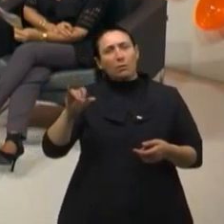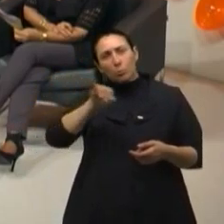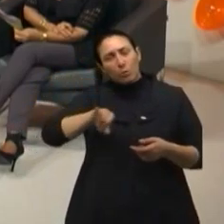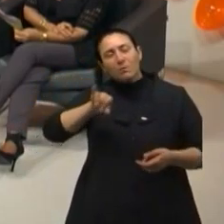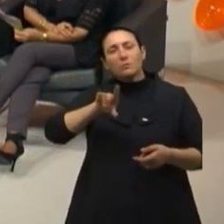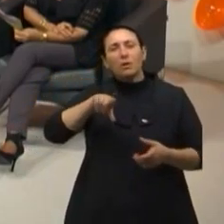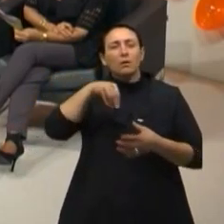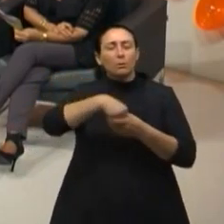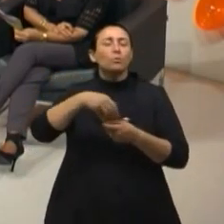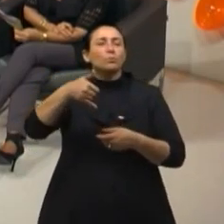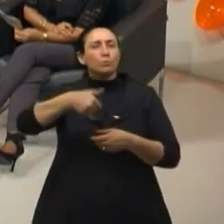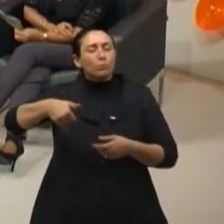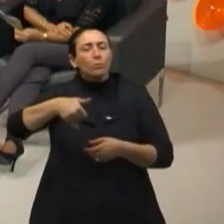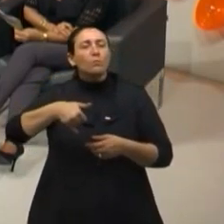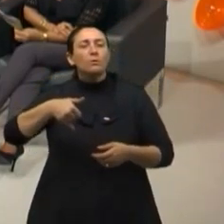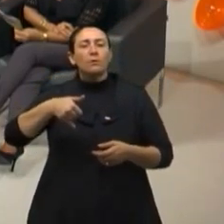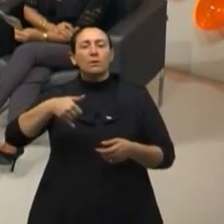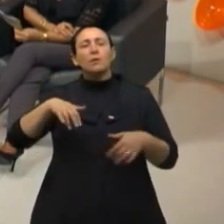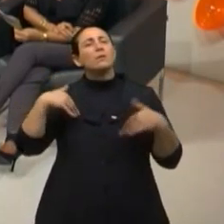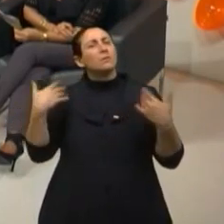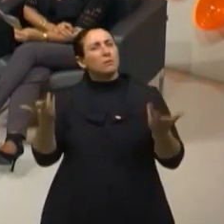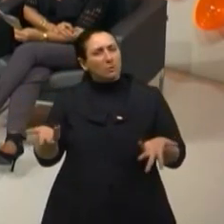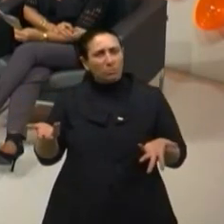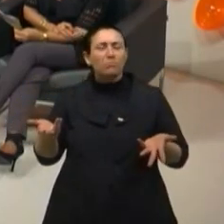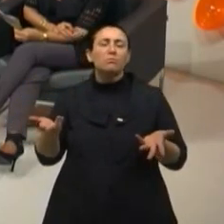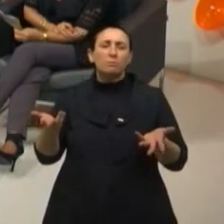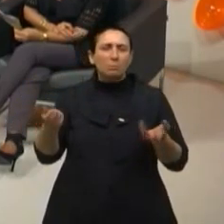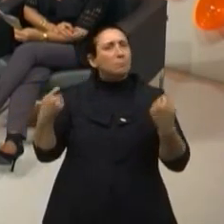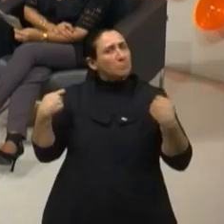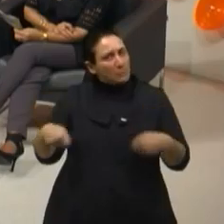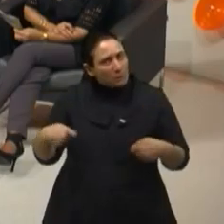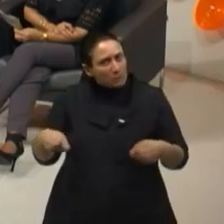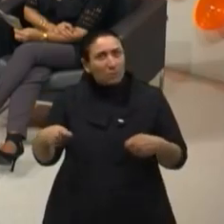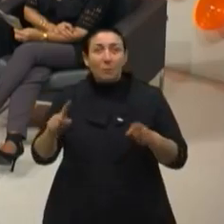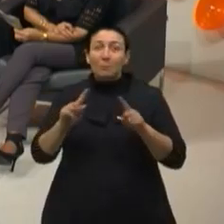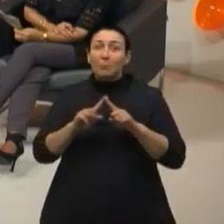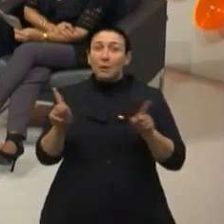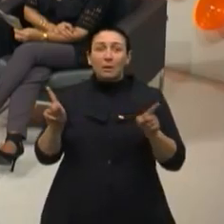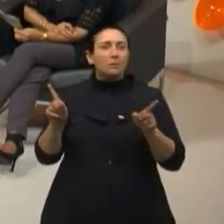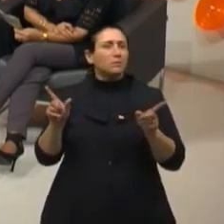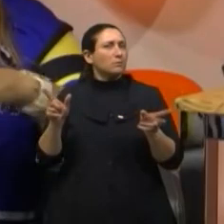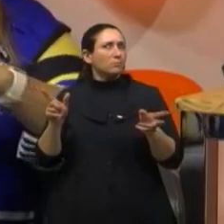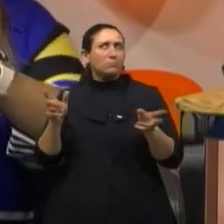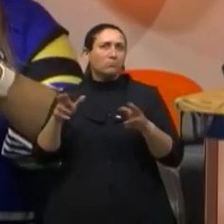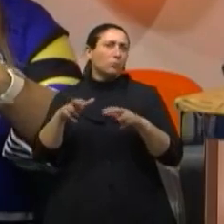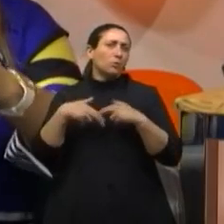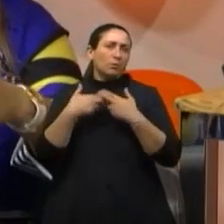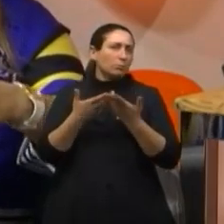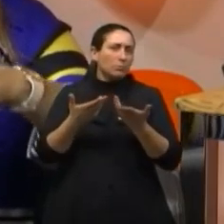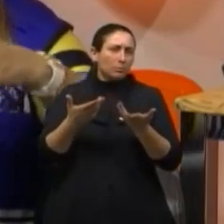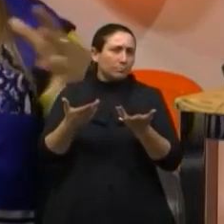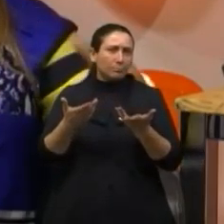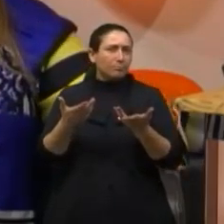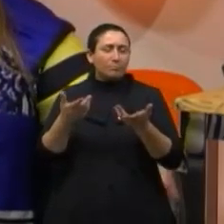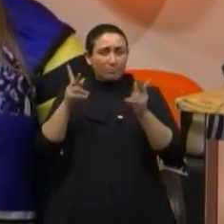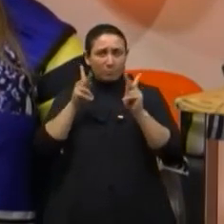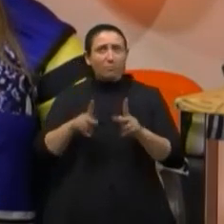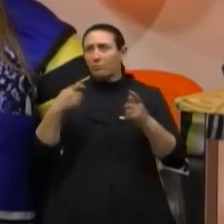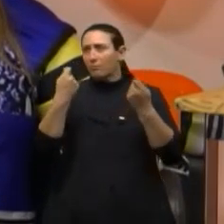gordura Então ela precisa também mas nem por isso nós temos que usar uma